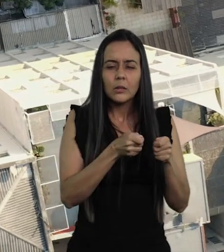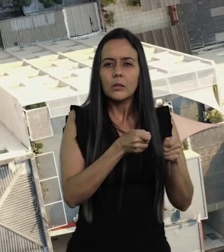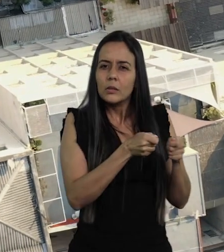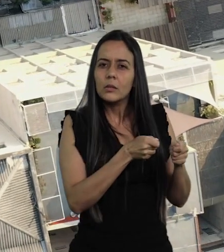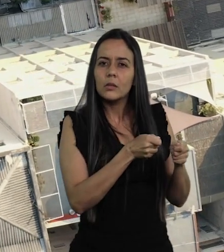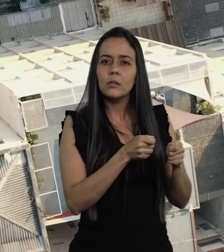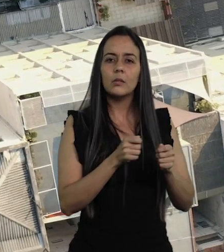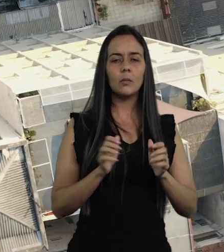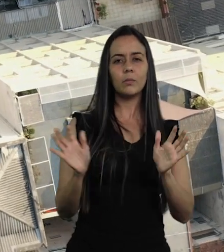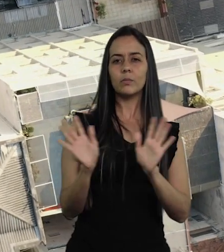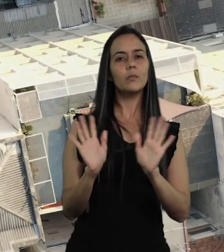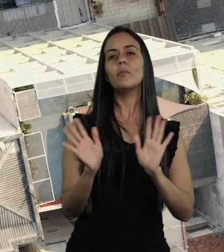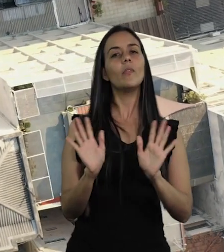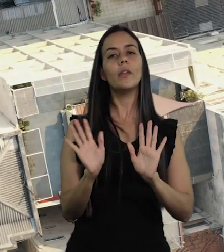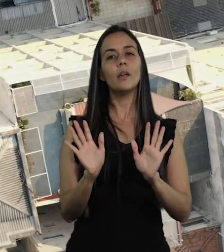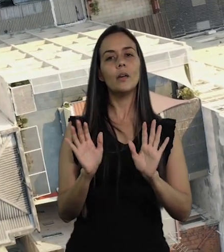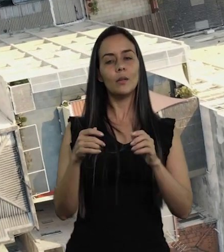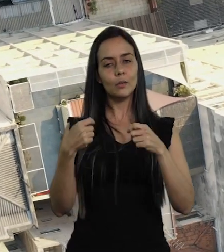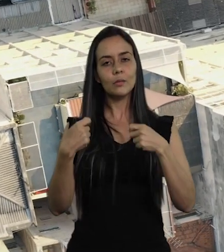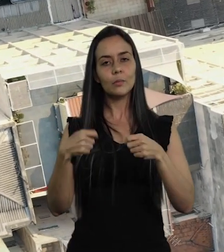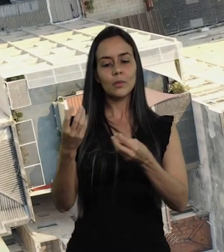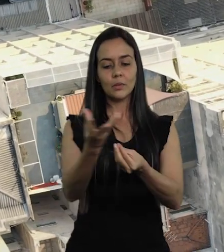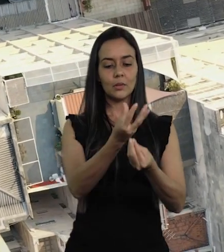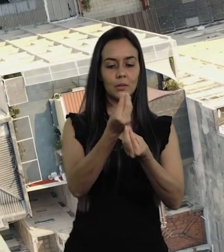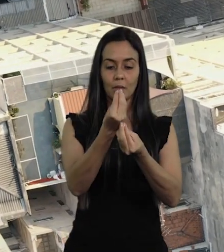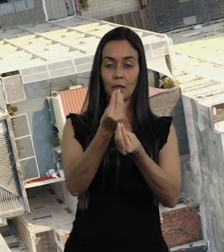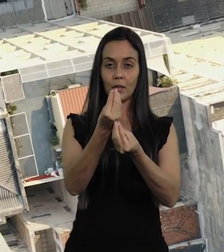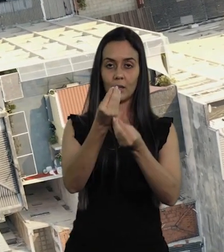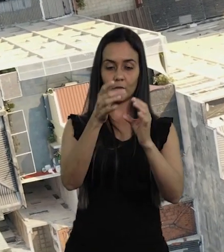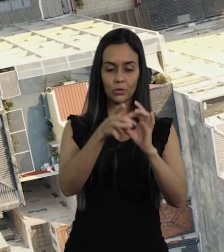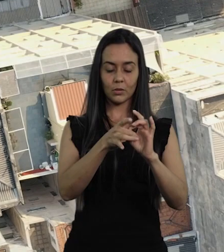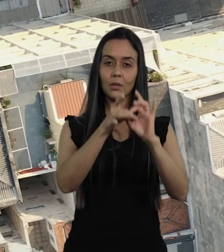mas nós, perdemos a nossa liberdade de reflexão.